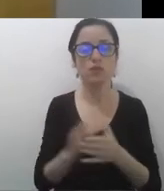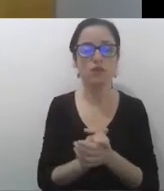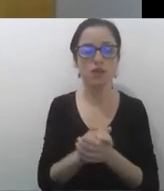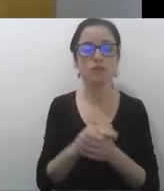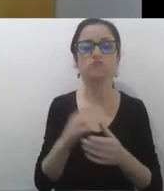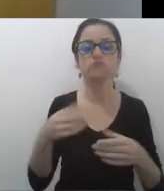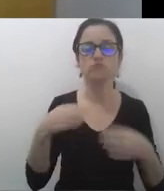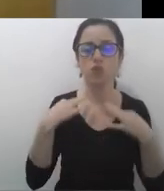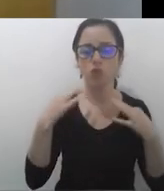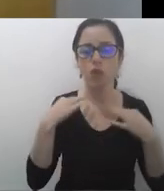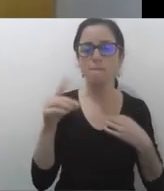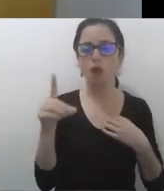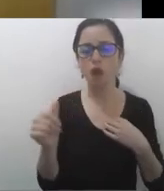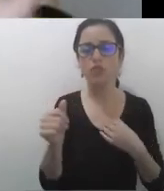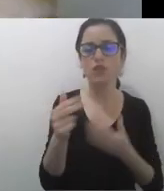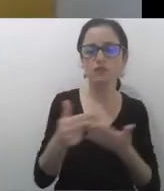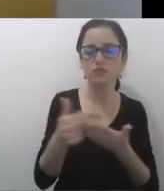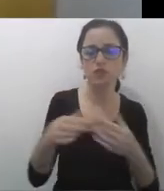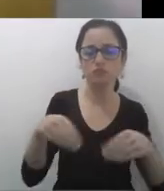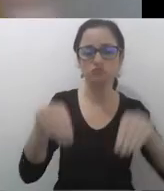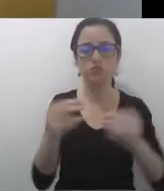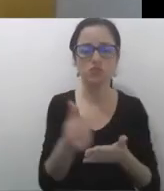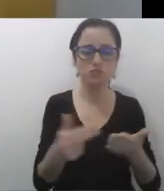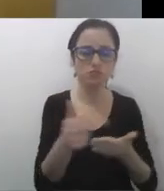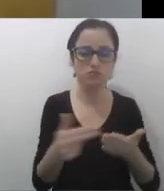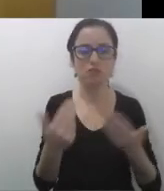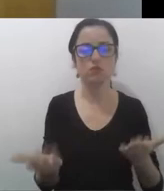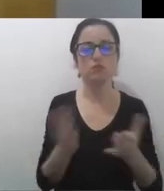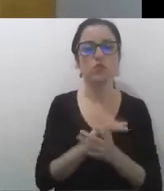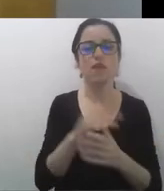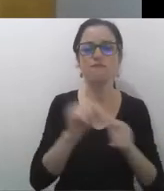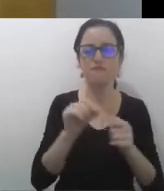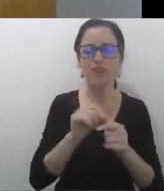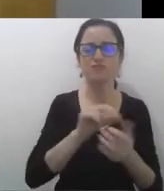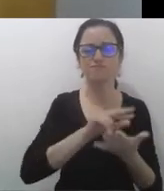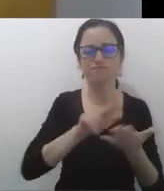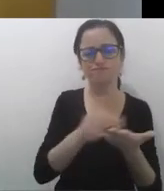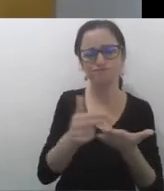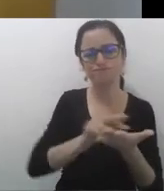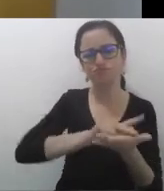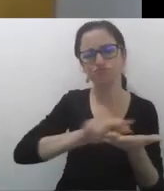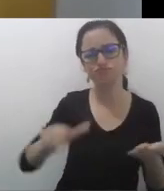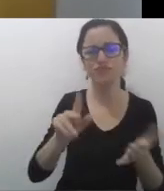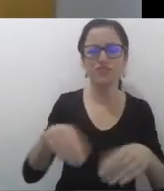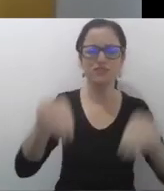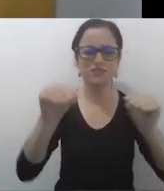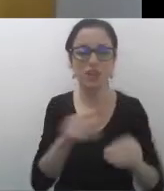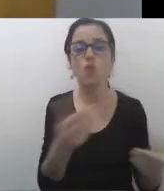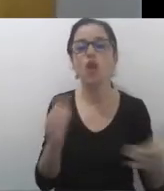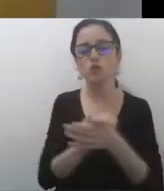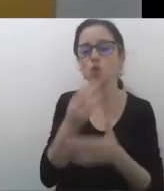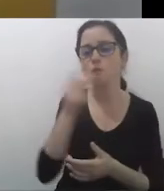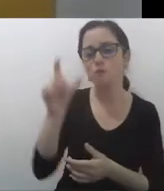Sambonet, que foi uma estilista têxtil, né? Alguém que fazia padronagens têxteis. Ela